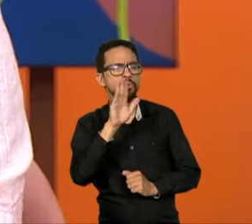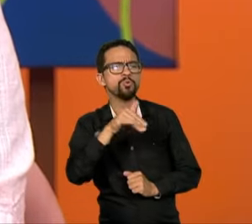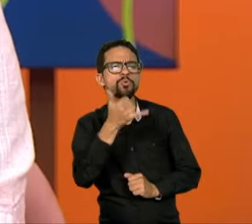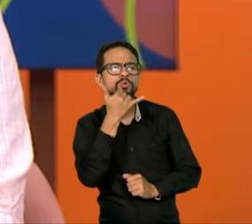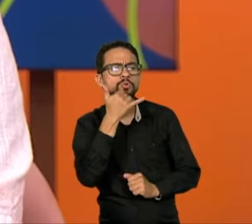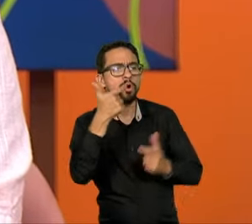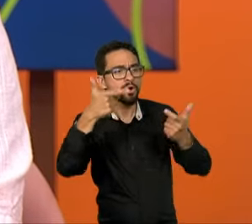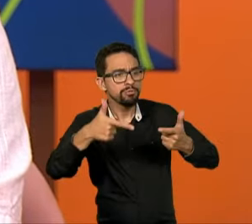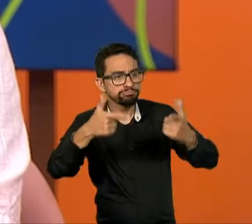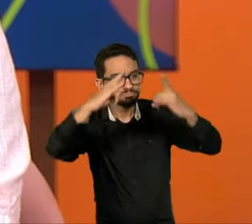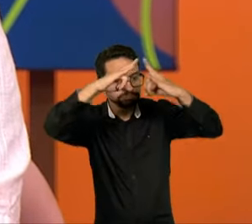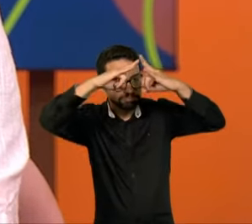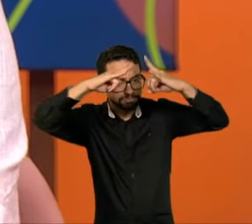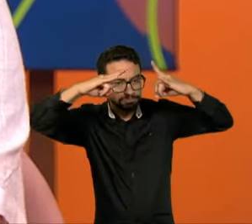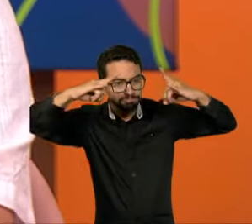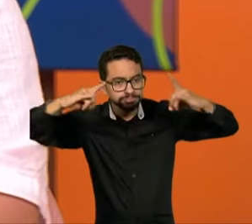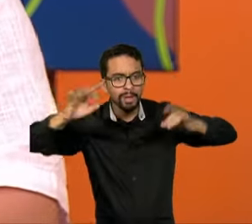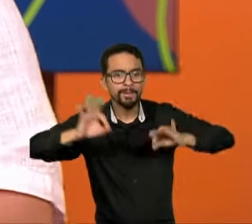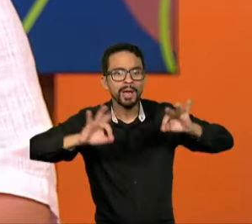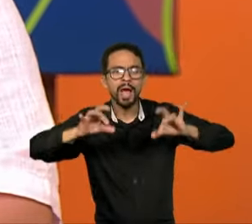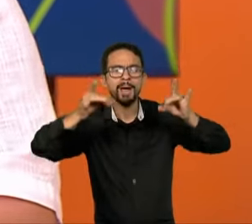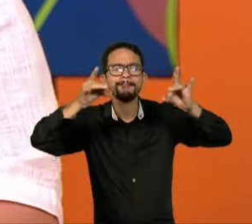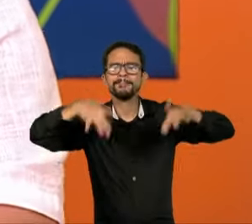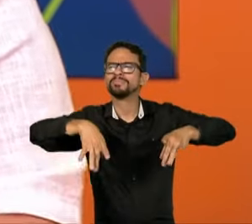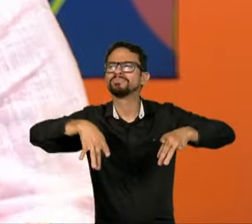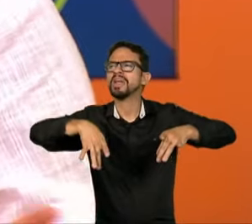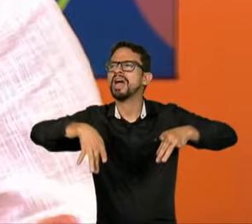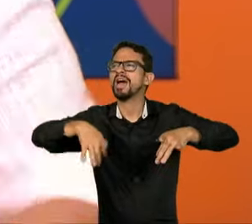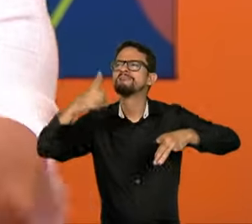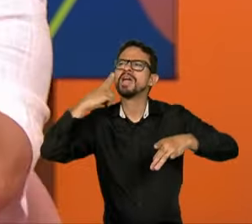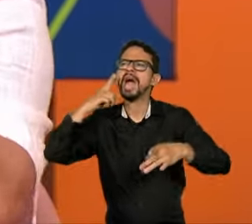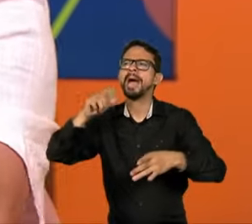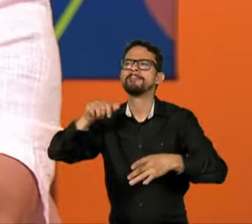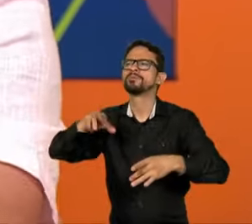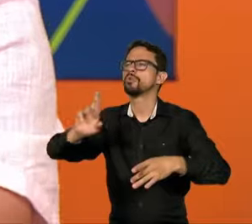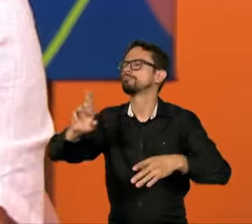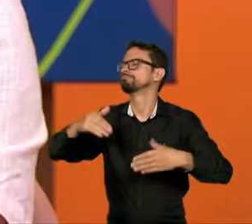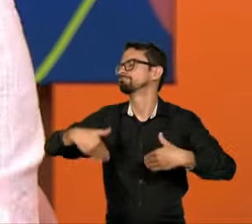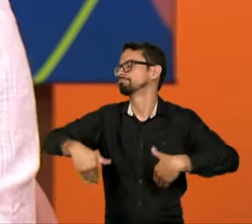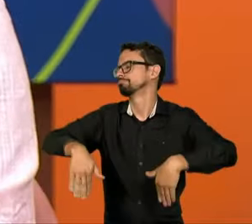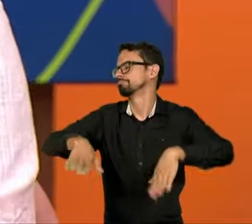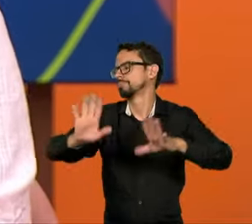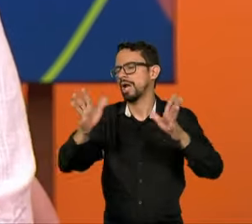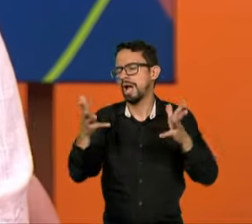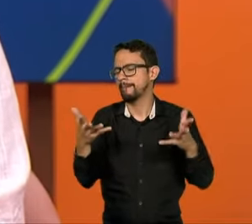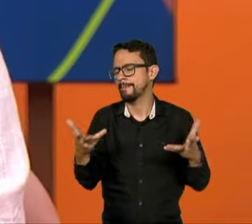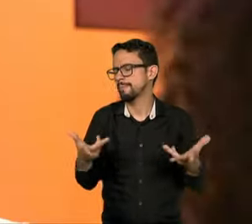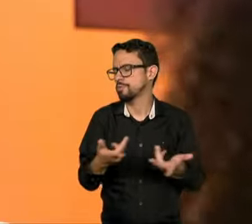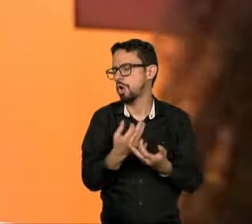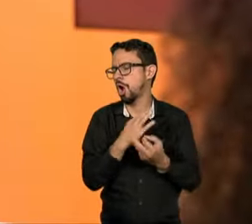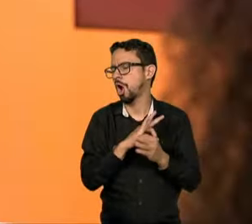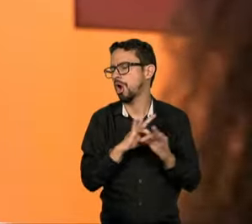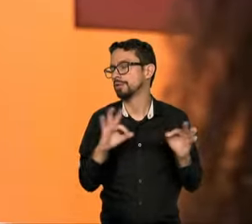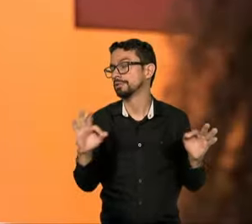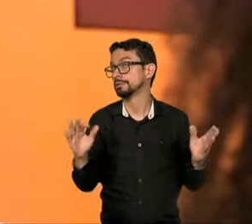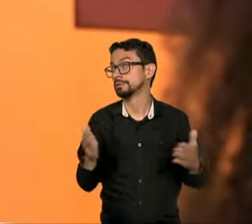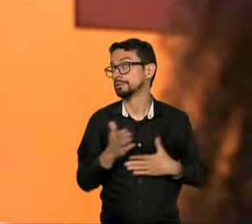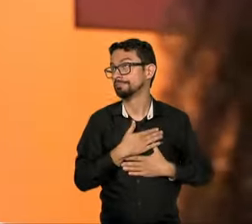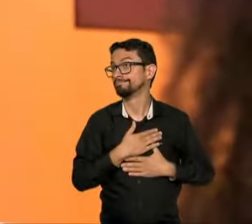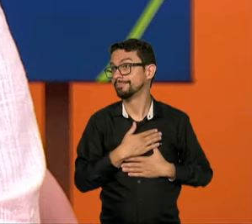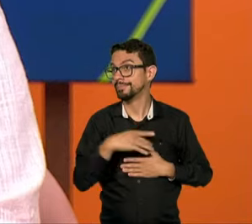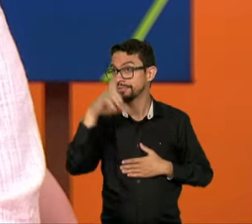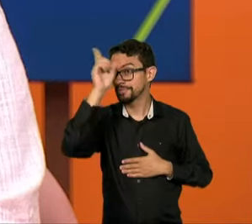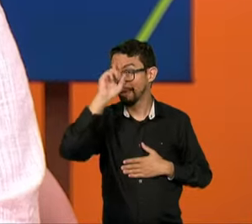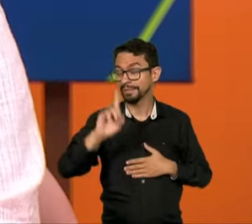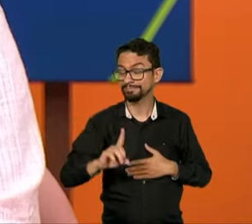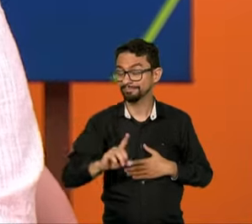lugar para montar um circo que está abandonado e tal? Ah, monta lá no Arpoador. E ai, aí que maravilha que era. O meu circo Deus voador. Do céu, Fátio, você não tem ideia, Cíntia?